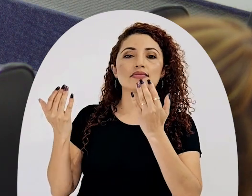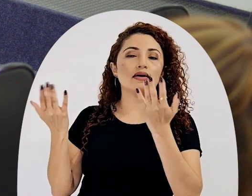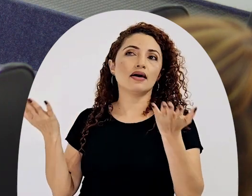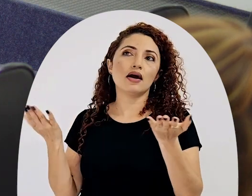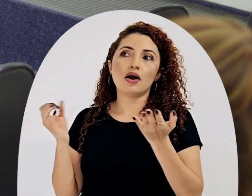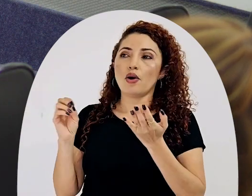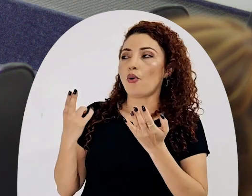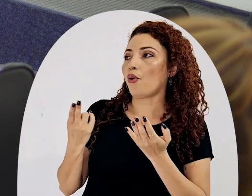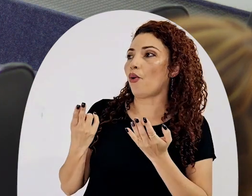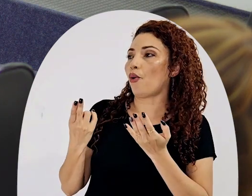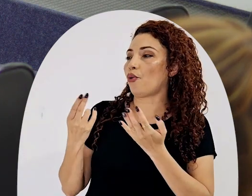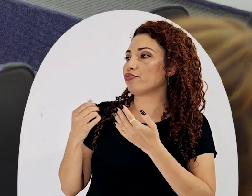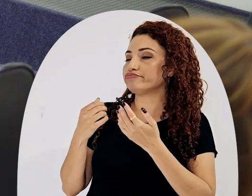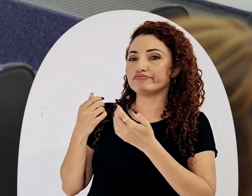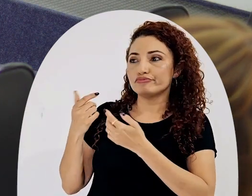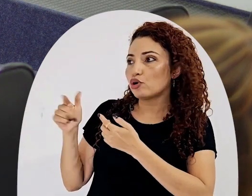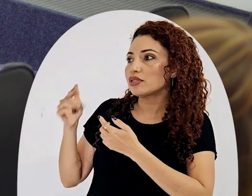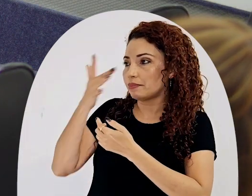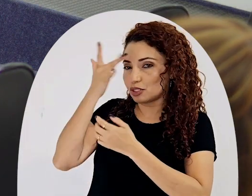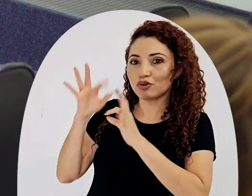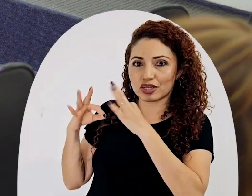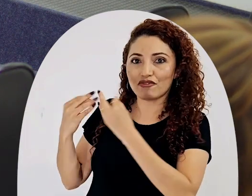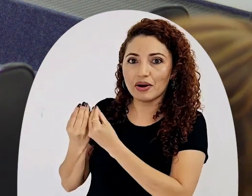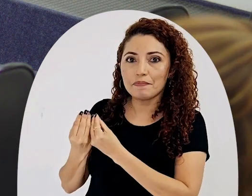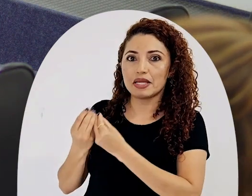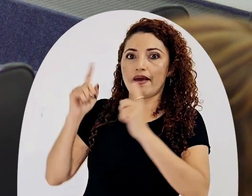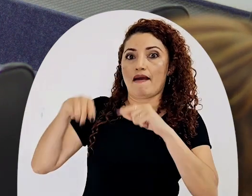única e exclusiva da mulher.